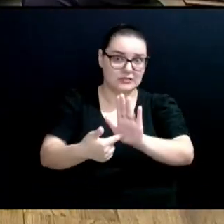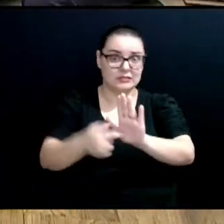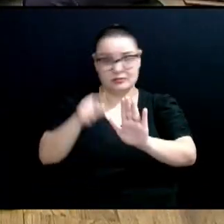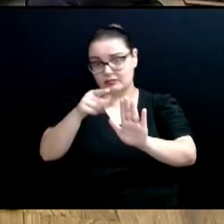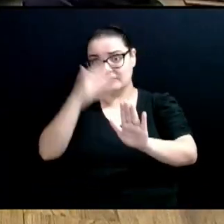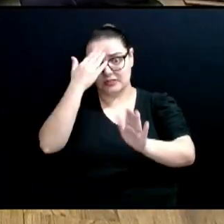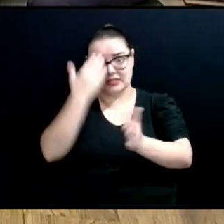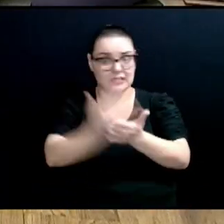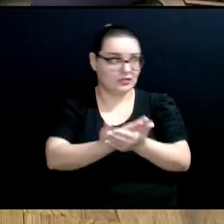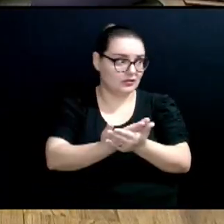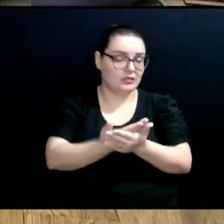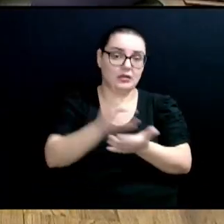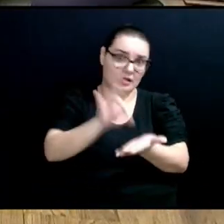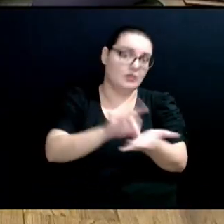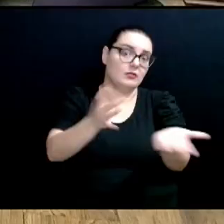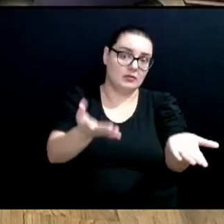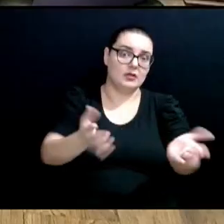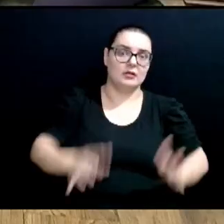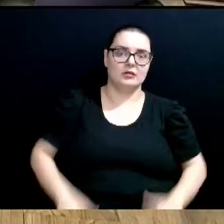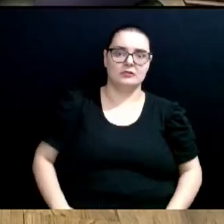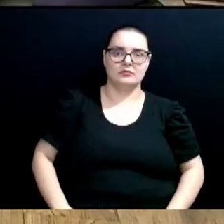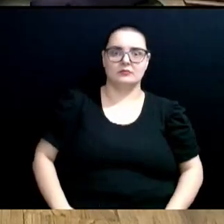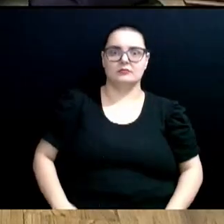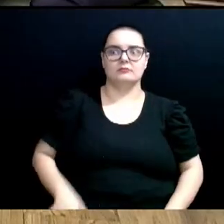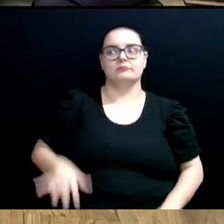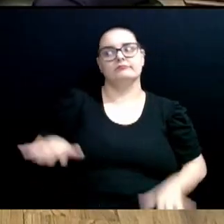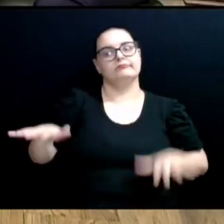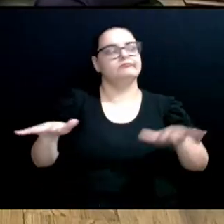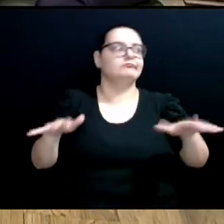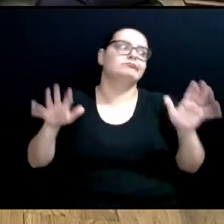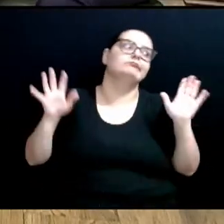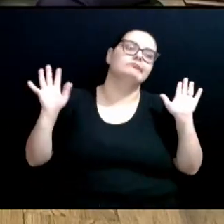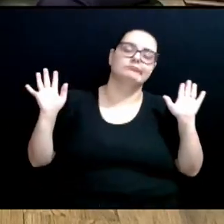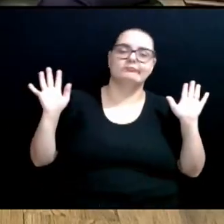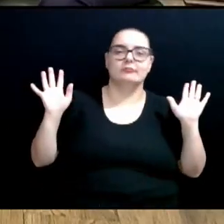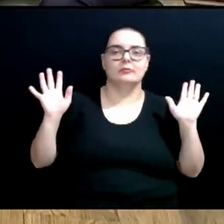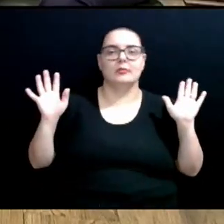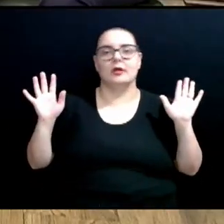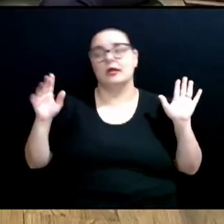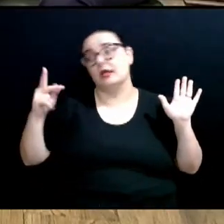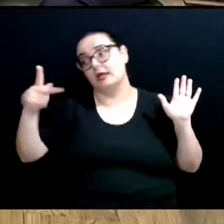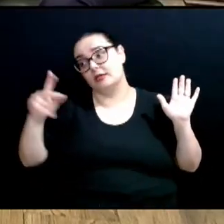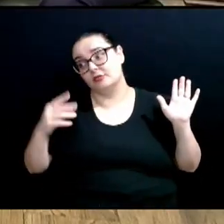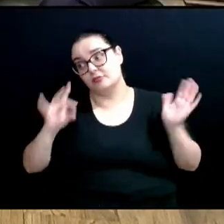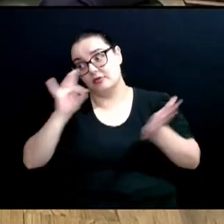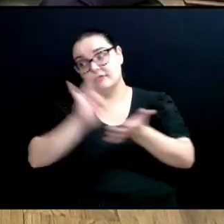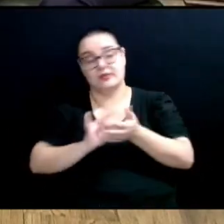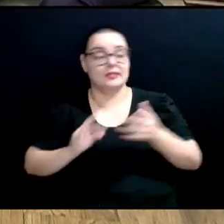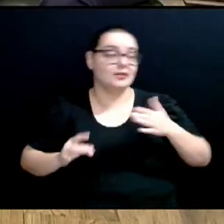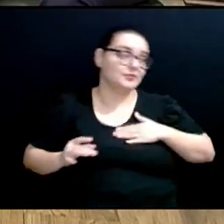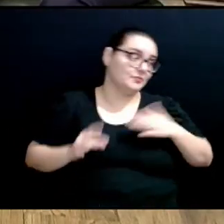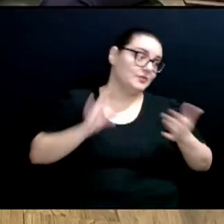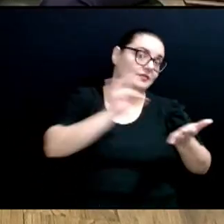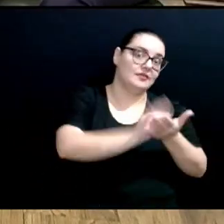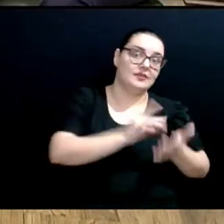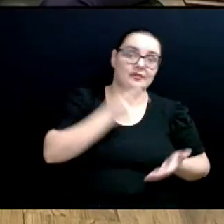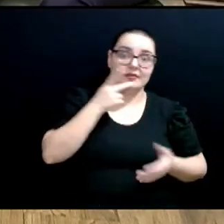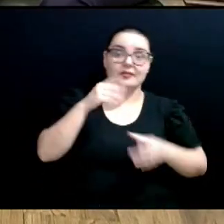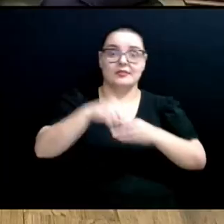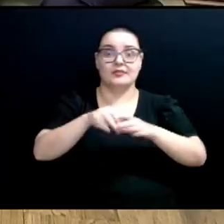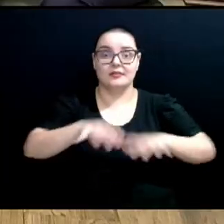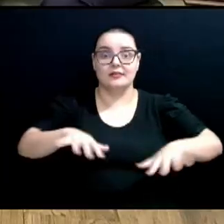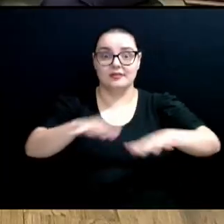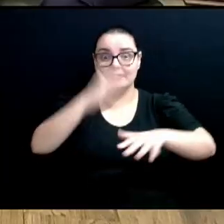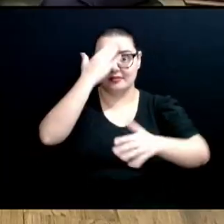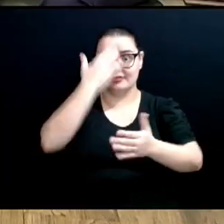vira verdade. E aí se está em um campo ou se está em outro, é a sua verdade, é o que você está falando, né? Está dentro do campo daquilo que eu acredito.